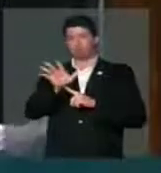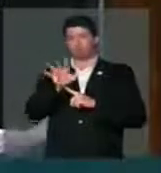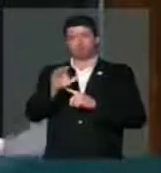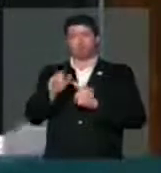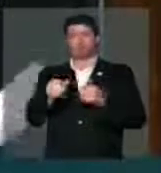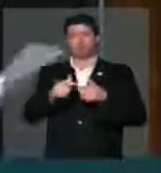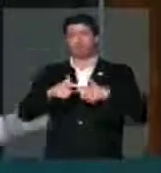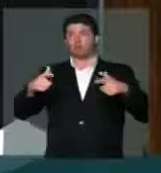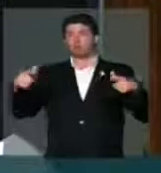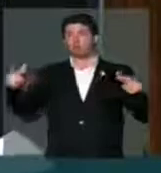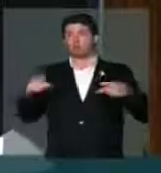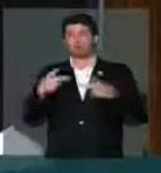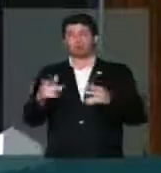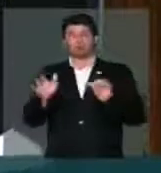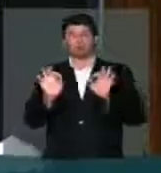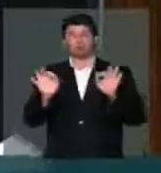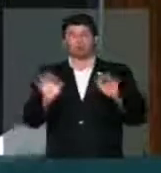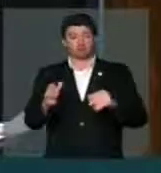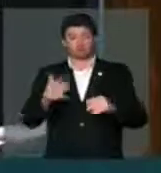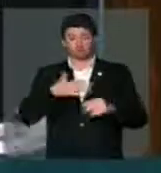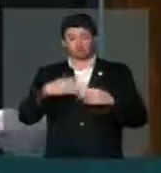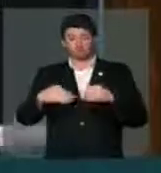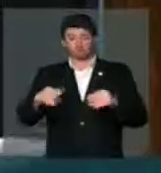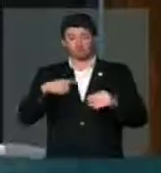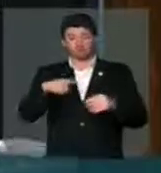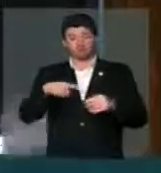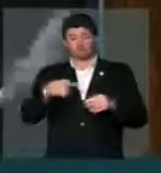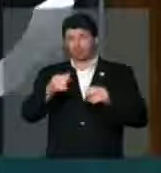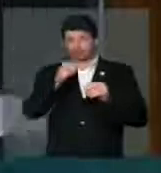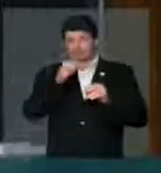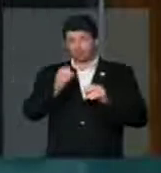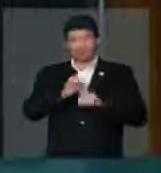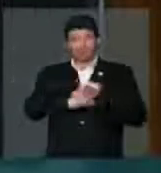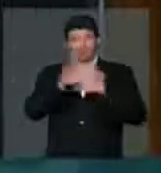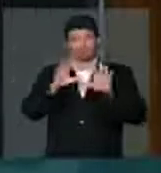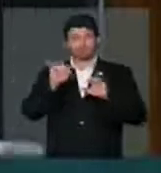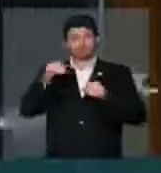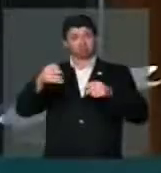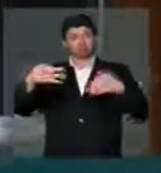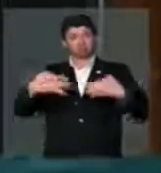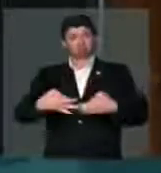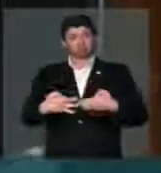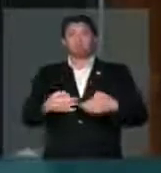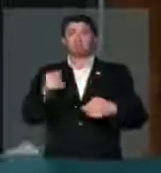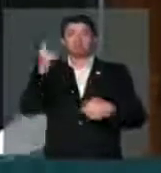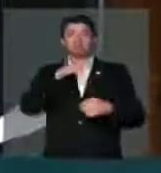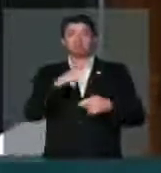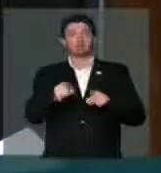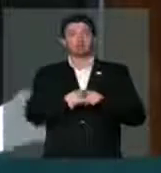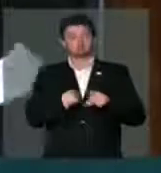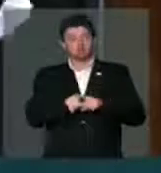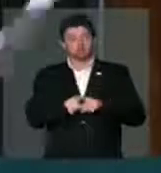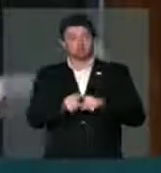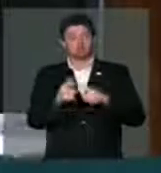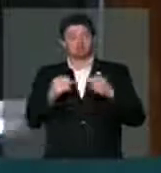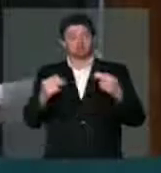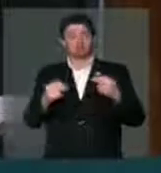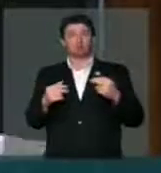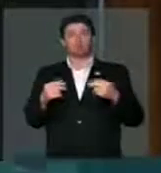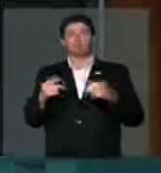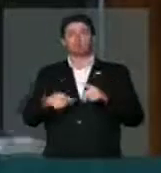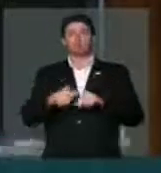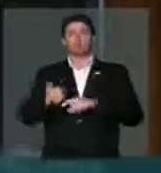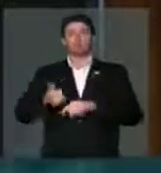expande projetos de irrigação. E na minha terra nós temos exemplos claros que, quando bem feitos, eles inclusive têm um papel gerador